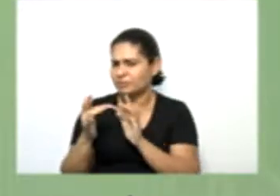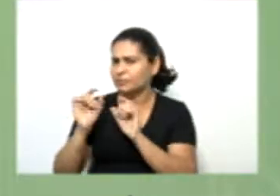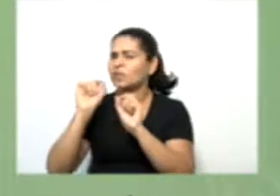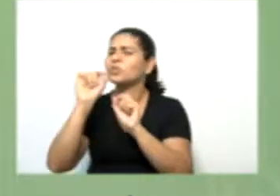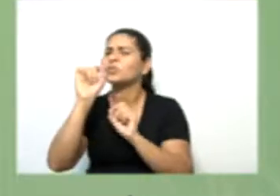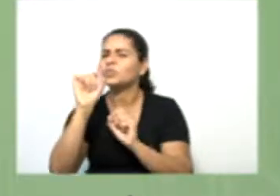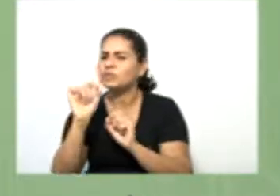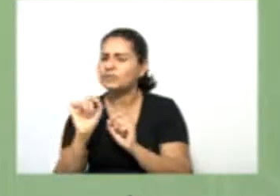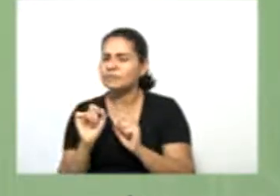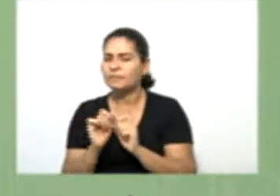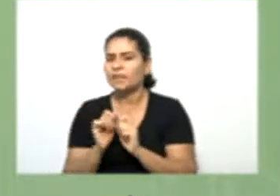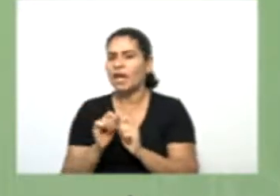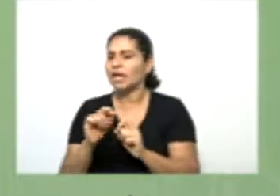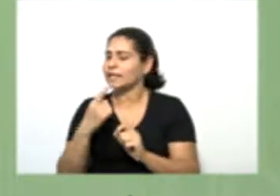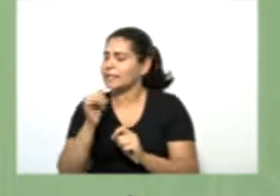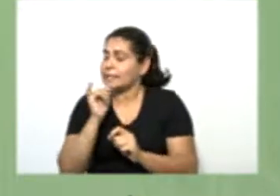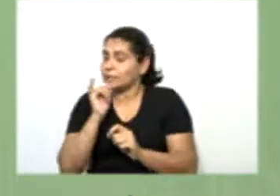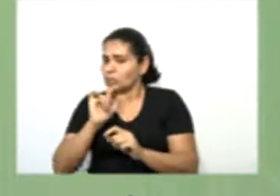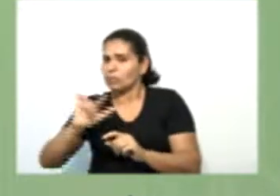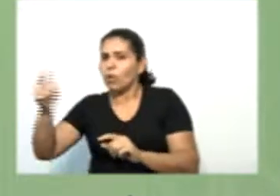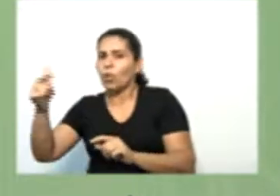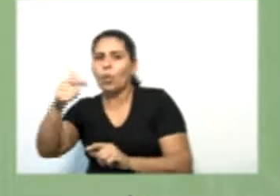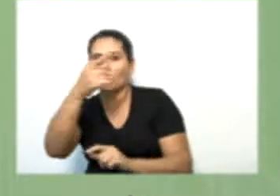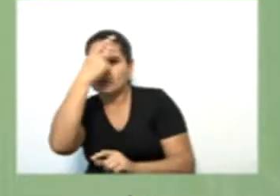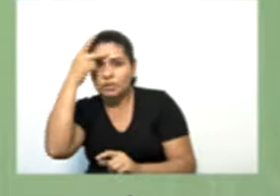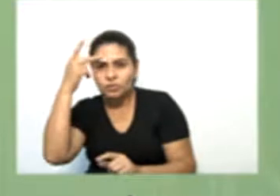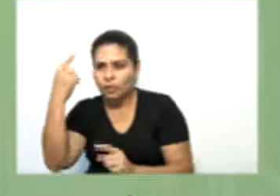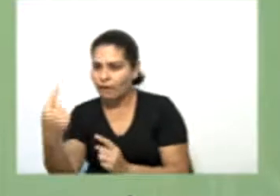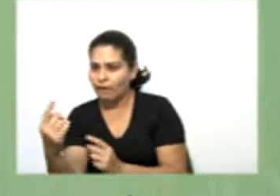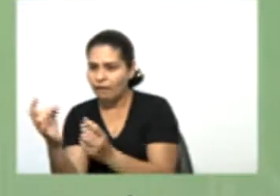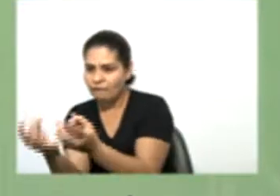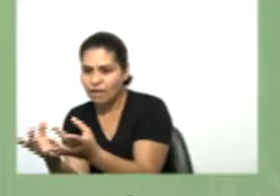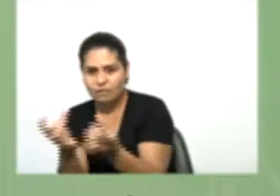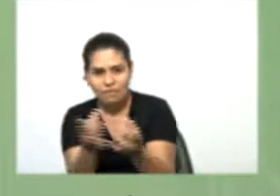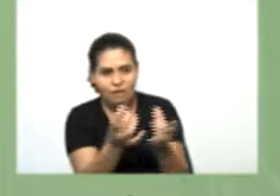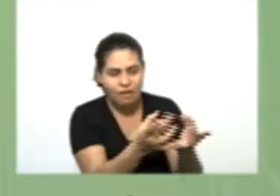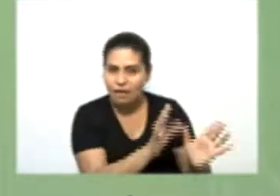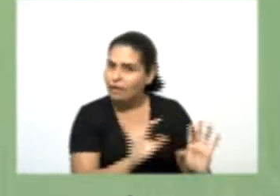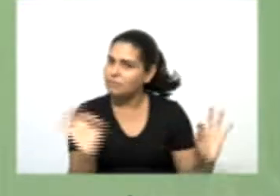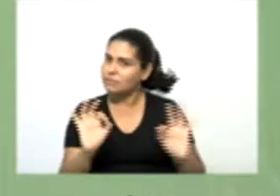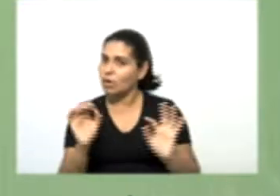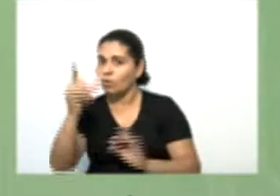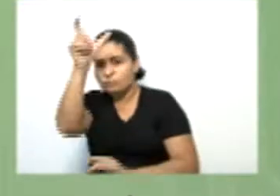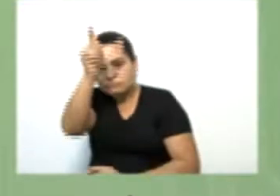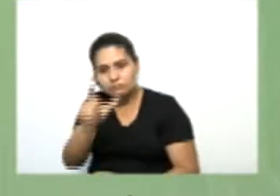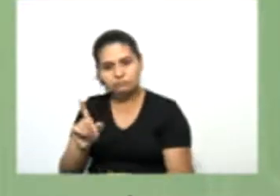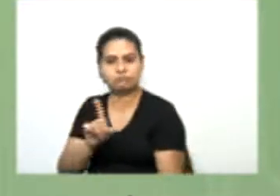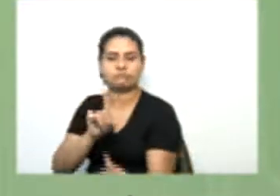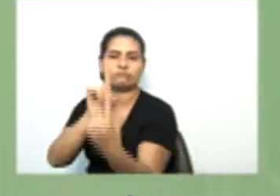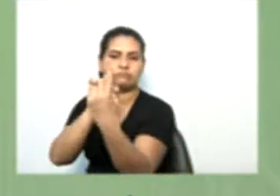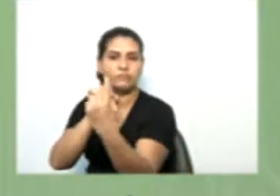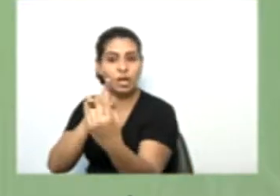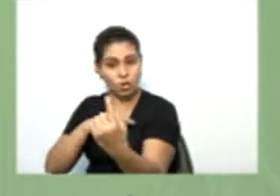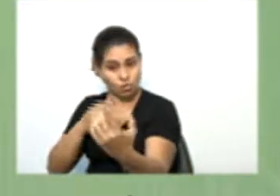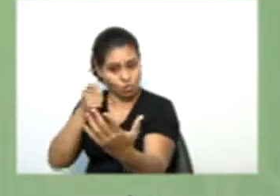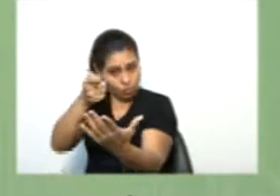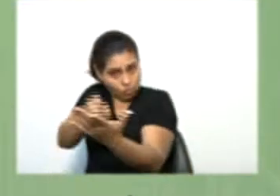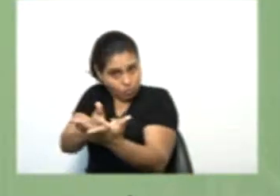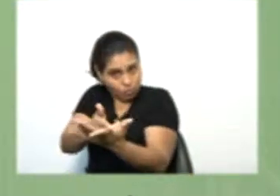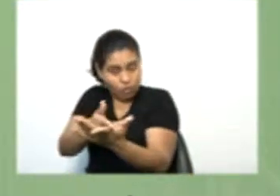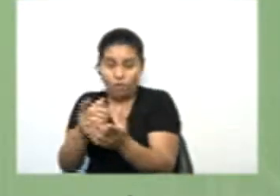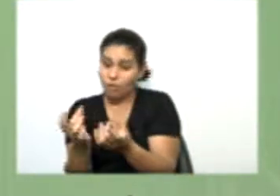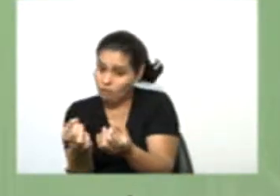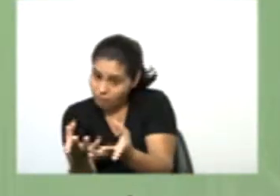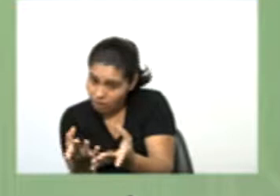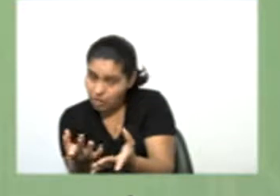diz respeito a não negociar com outras pessoas, só comigo. Então, na nossa negociação, você compra de mim, né, ou eu